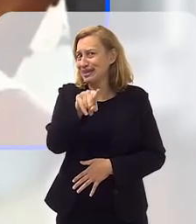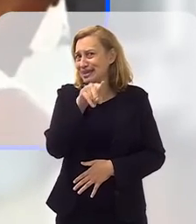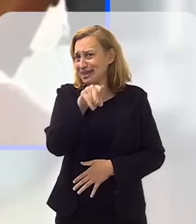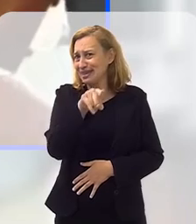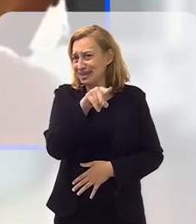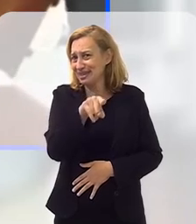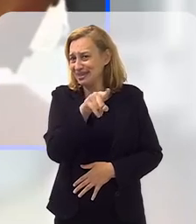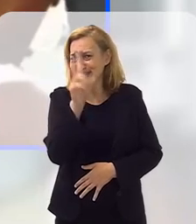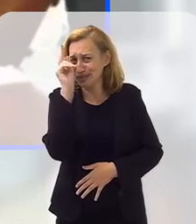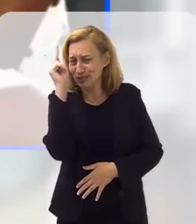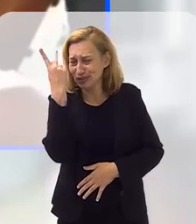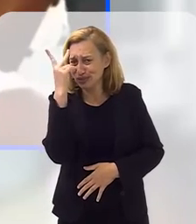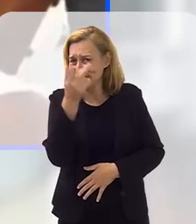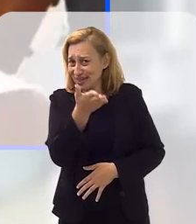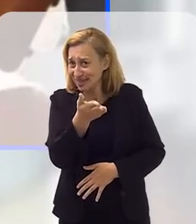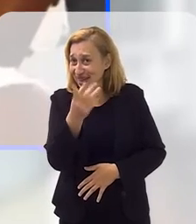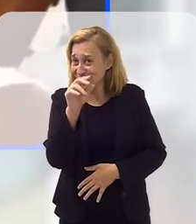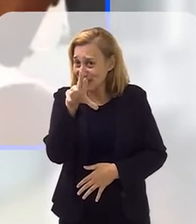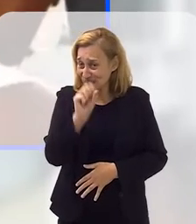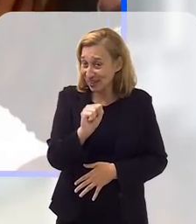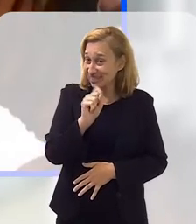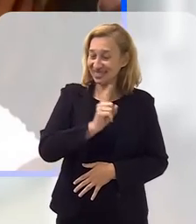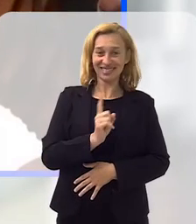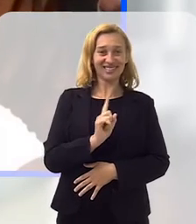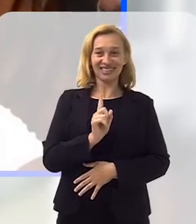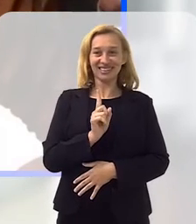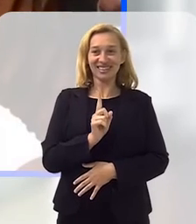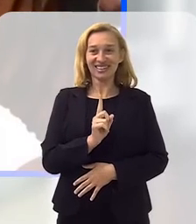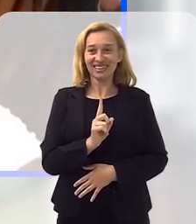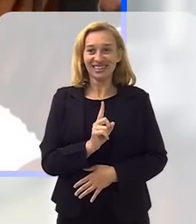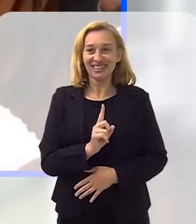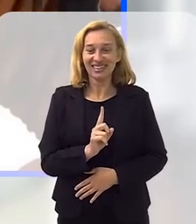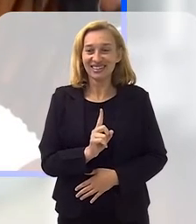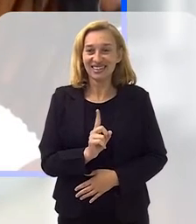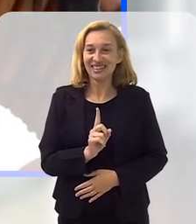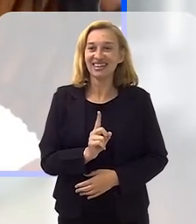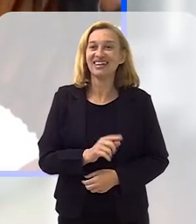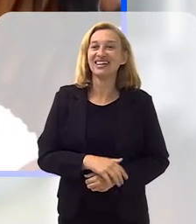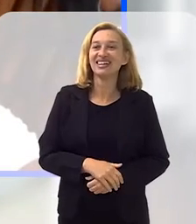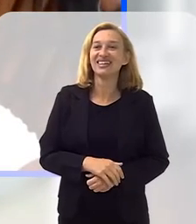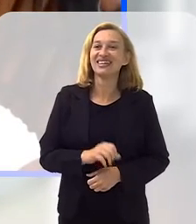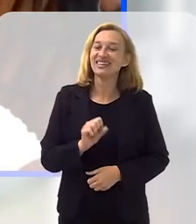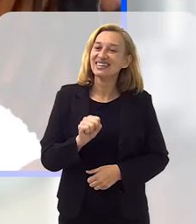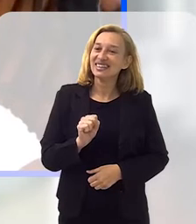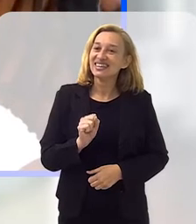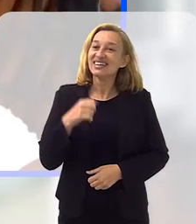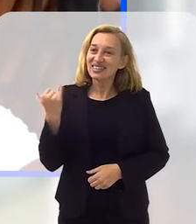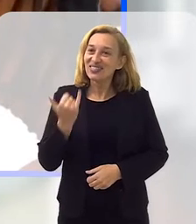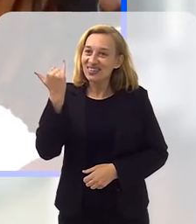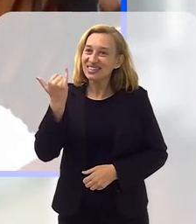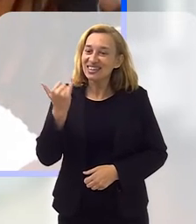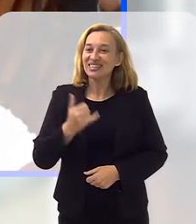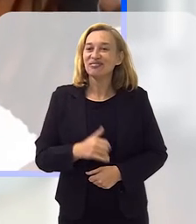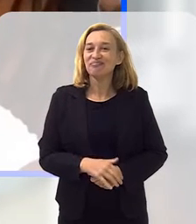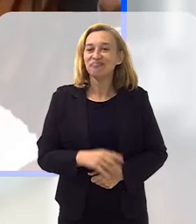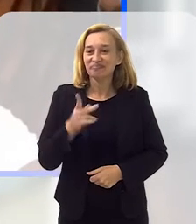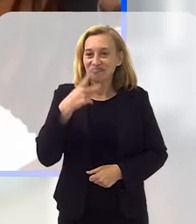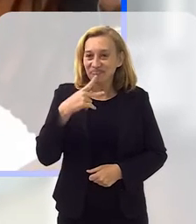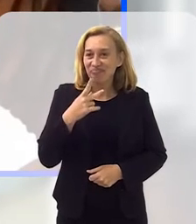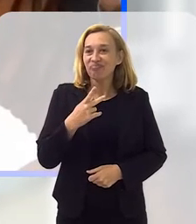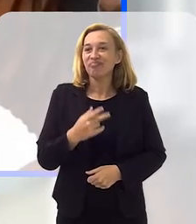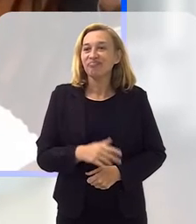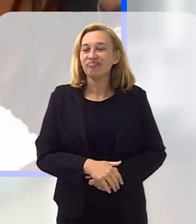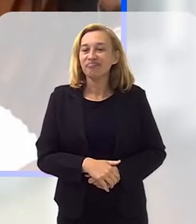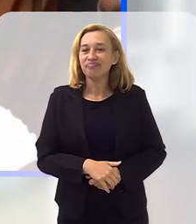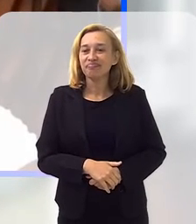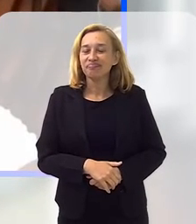para explicar essa história aí, né, Lucas? Não, acho que é só uma pequena contribuição, assim, e Isso. eu acho importante